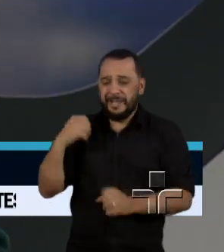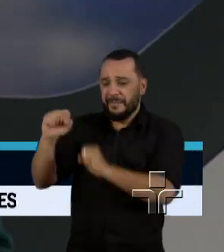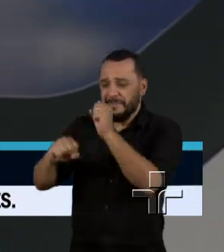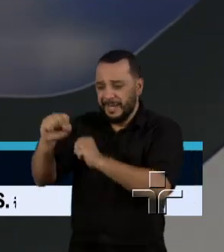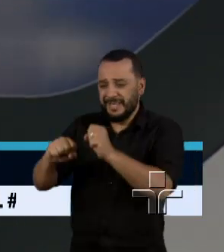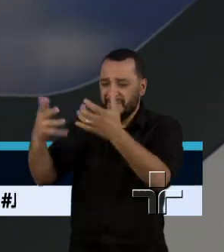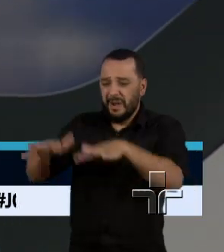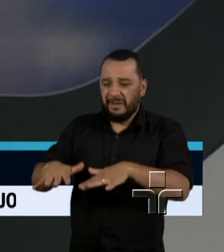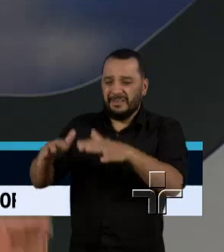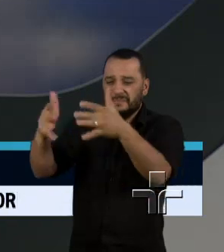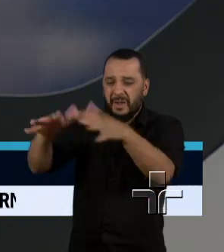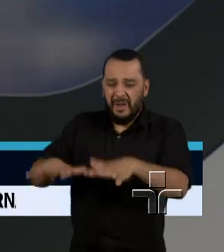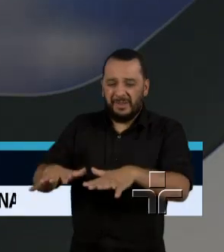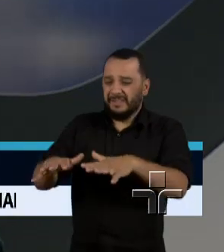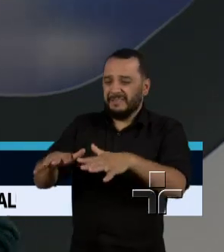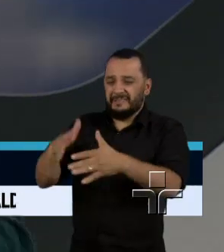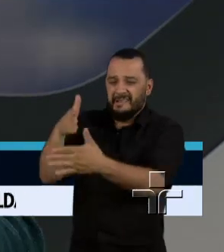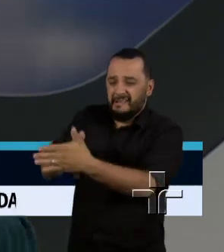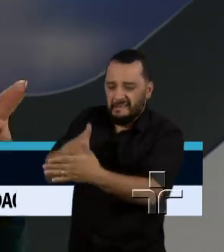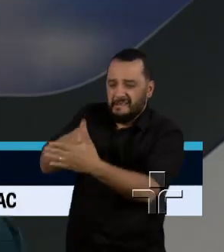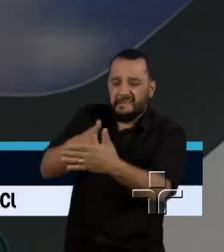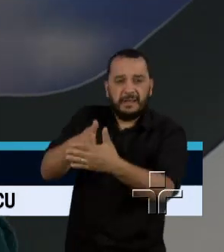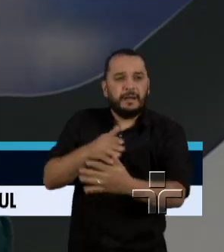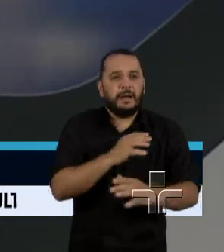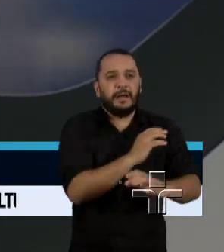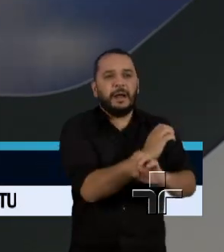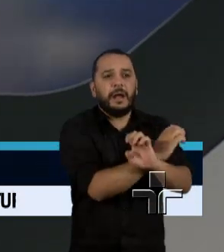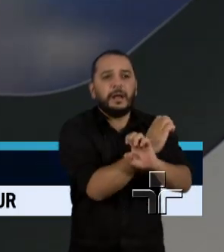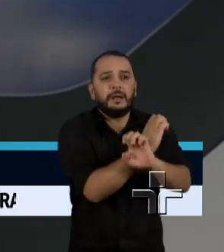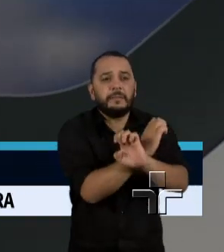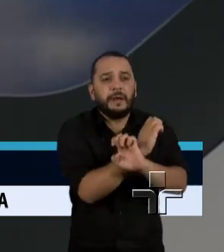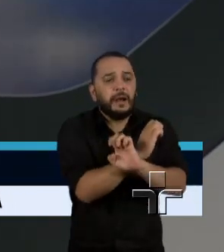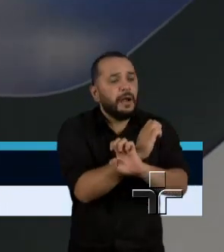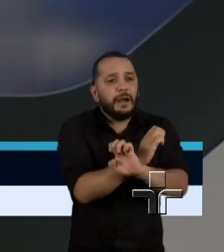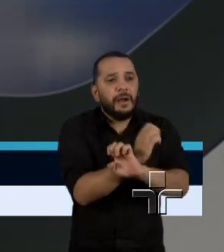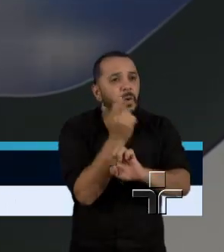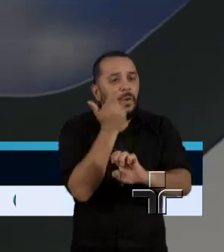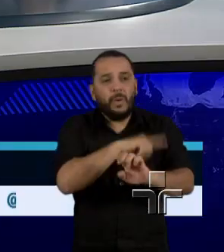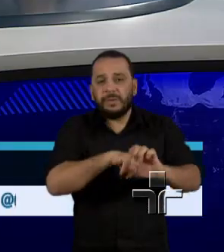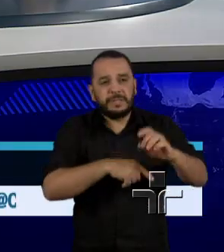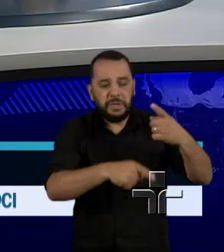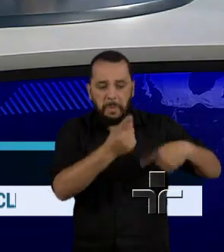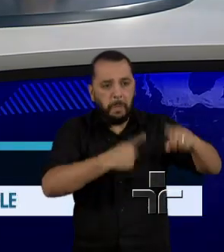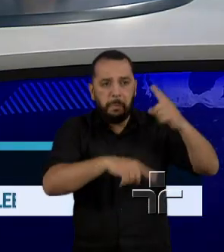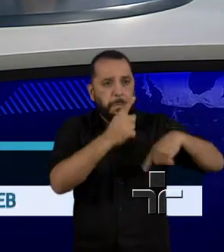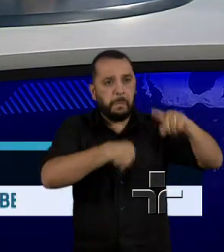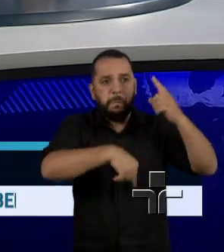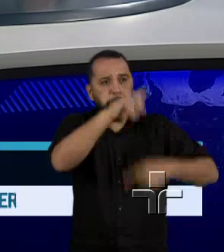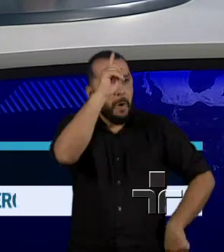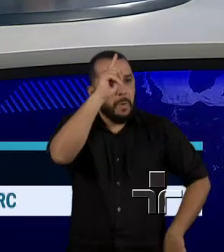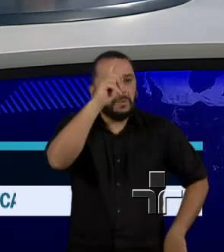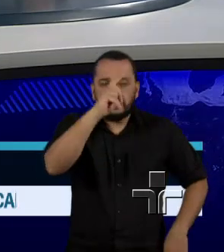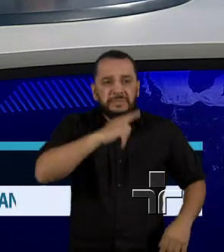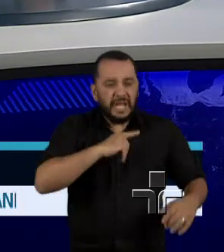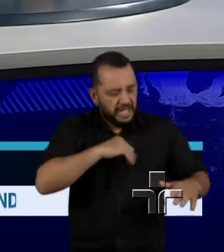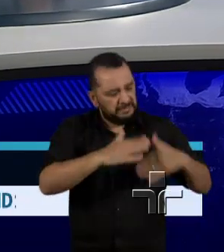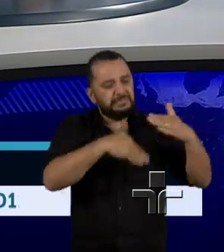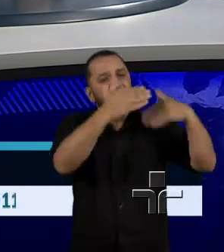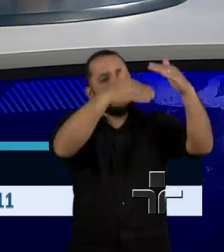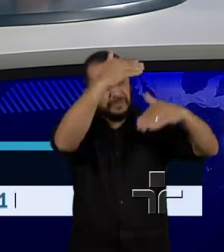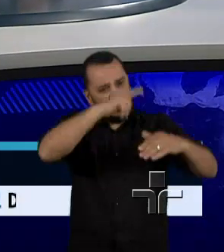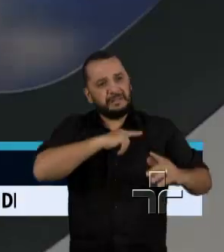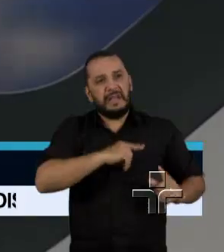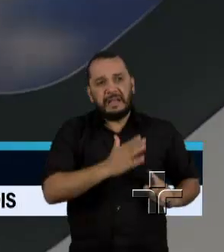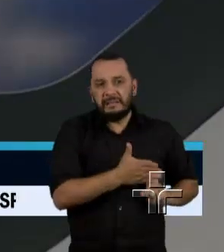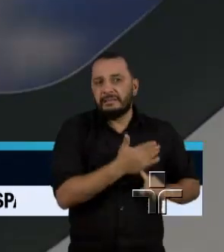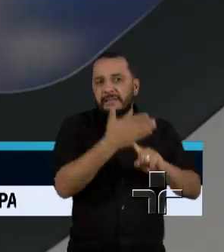coisas estavam travadas, a Embraer conseguiu passar por cima disso tudo, se desenvolver, ter uma